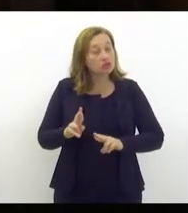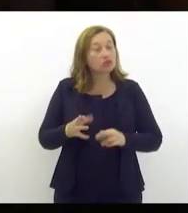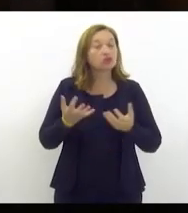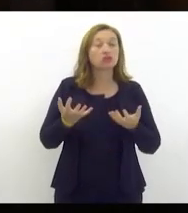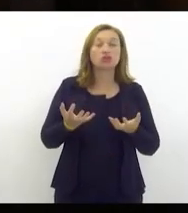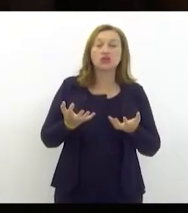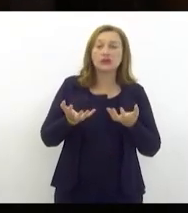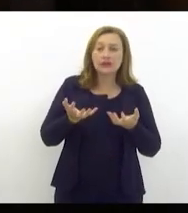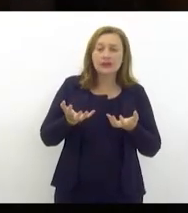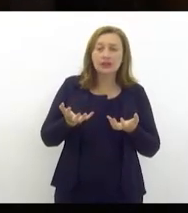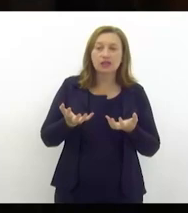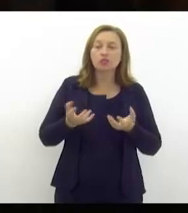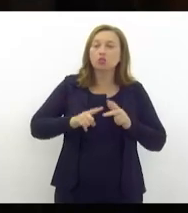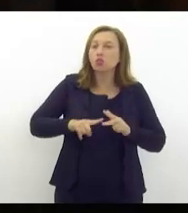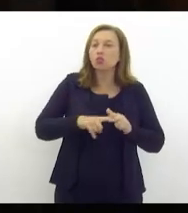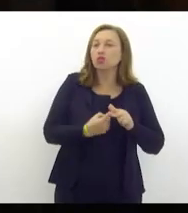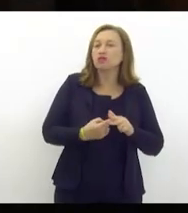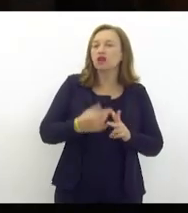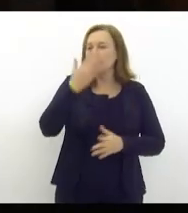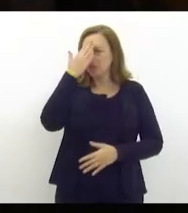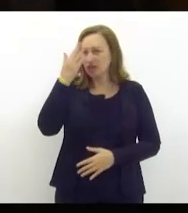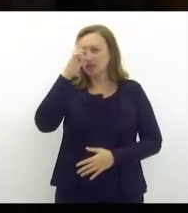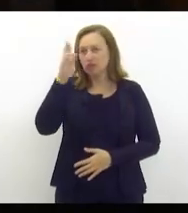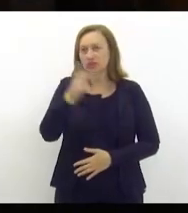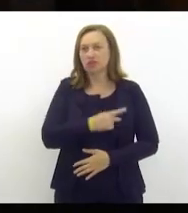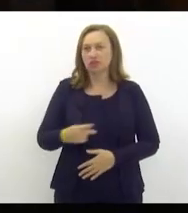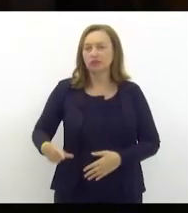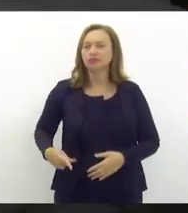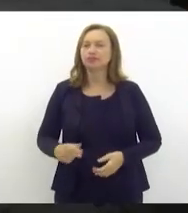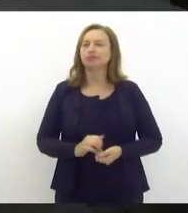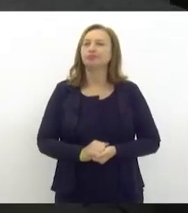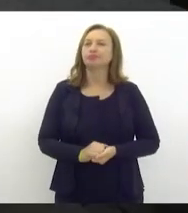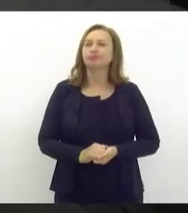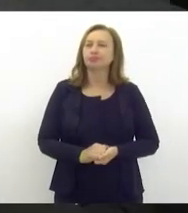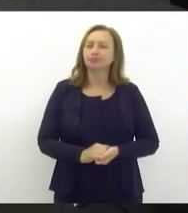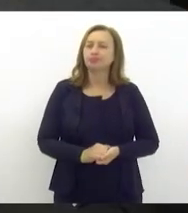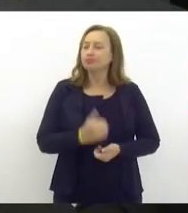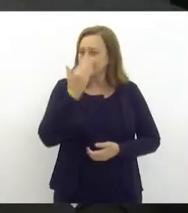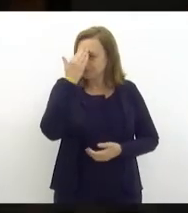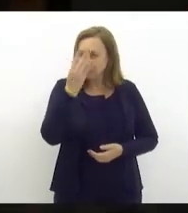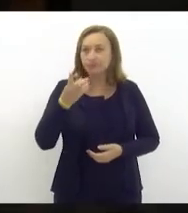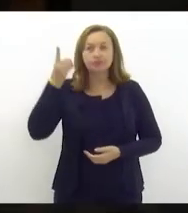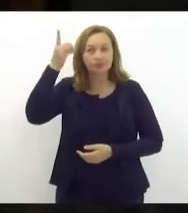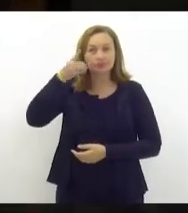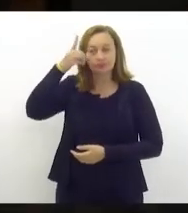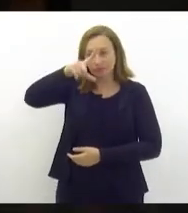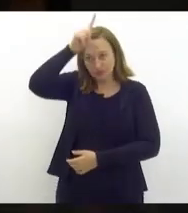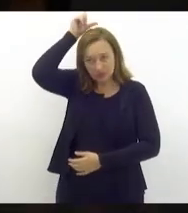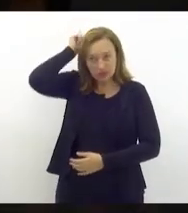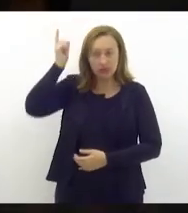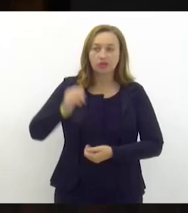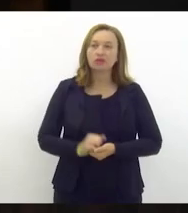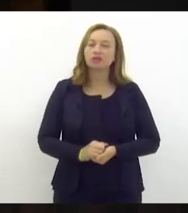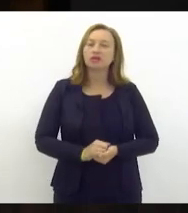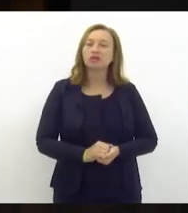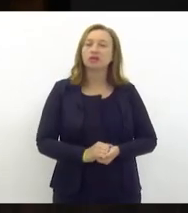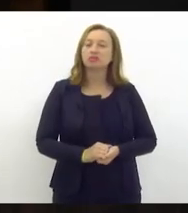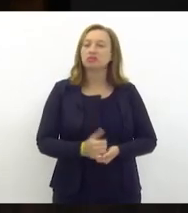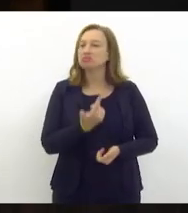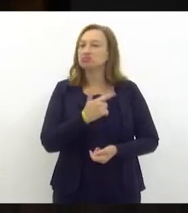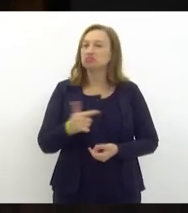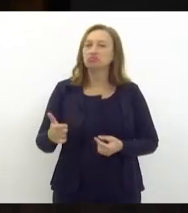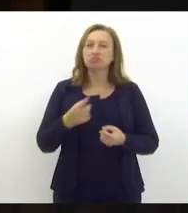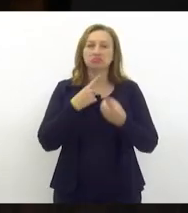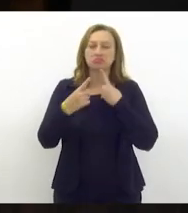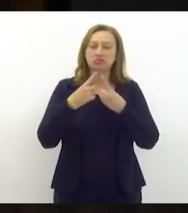pretendendo modificar. Muito obrigado, senhor presidente. Obrigado, deputado Luiz Paulo. Não havendo